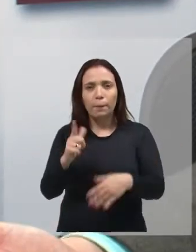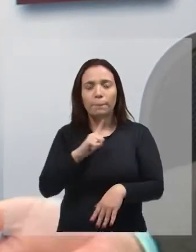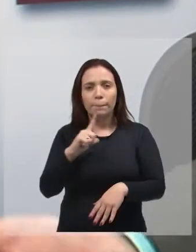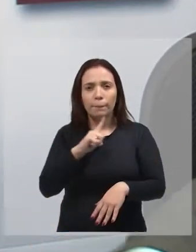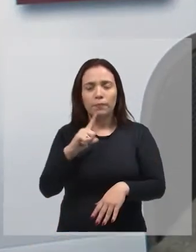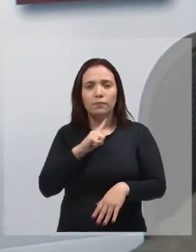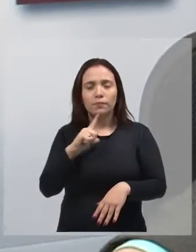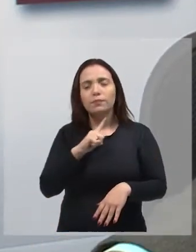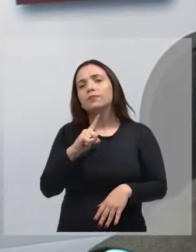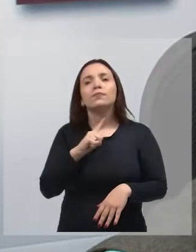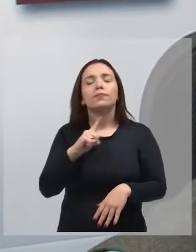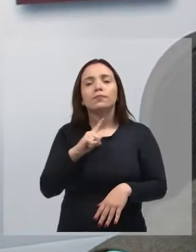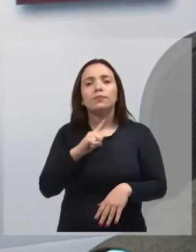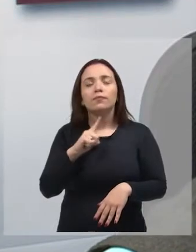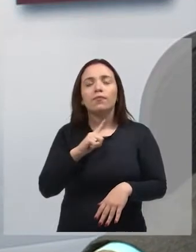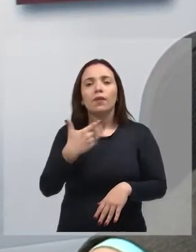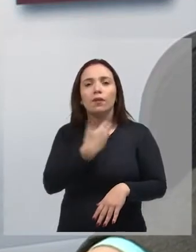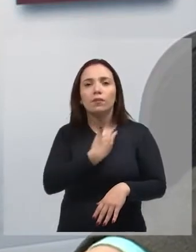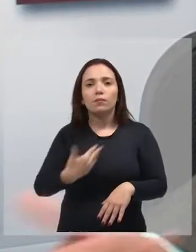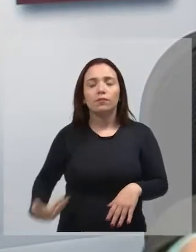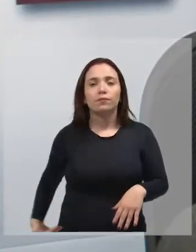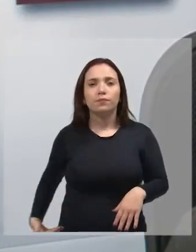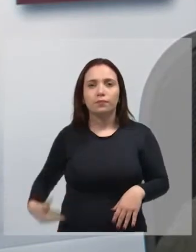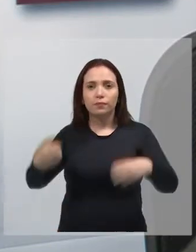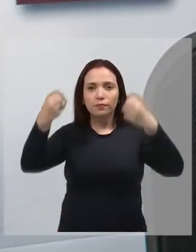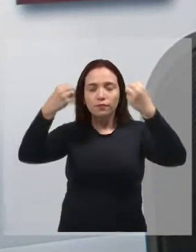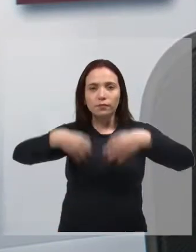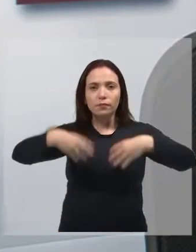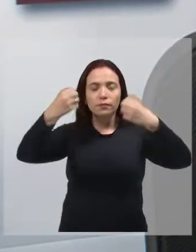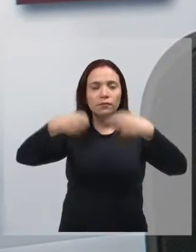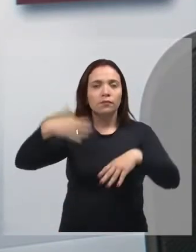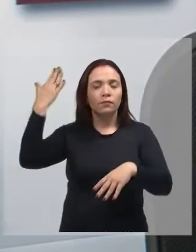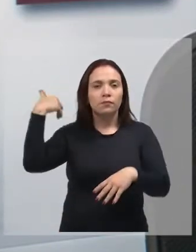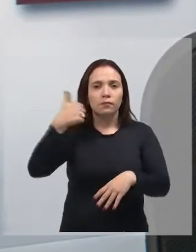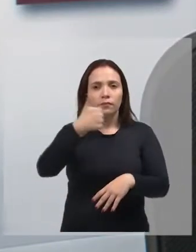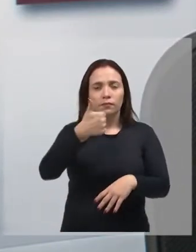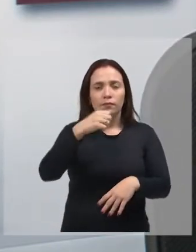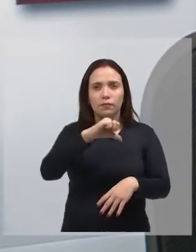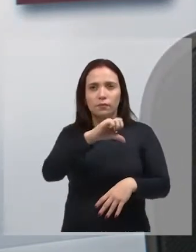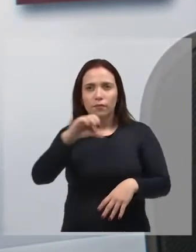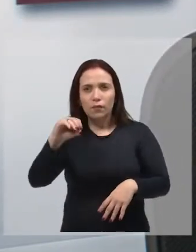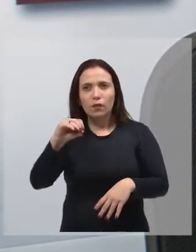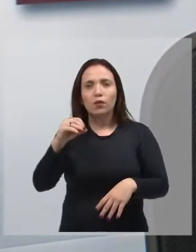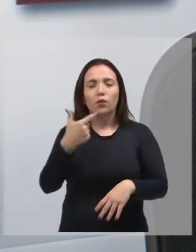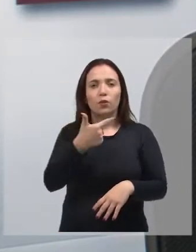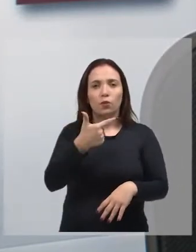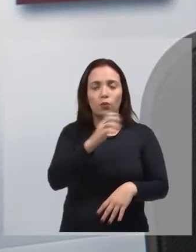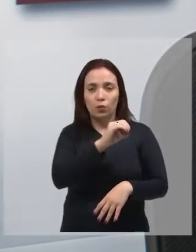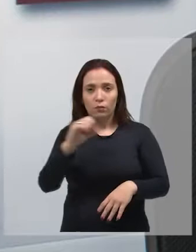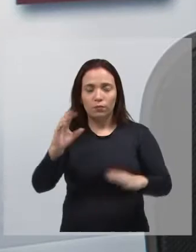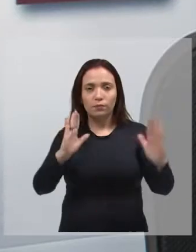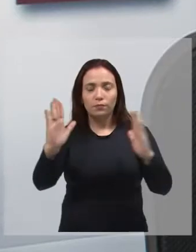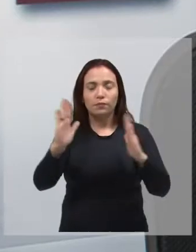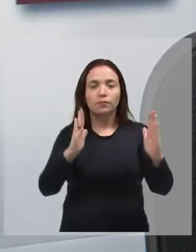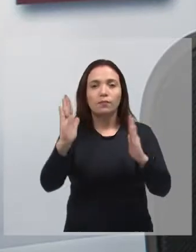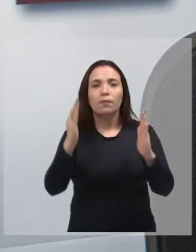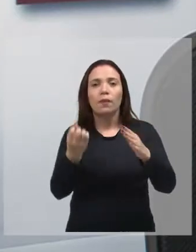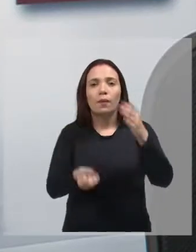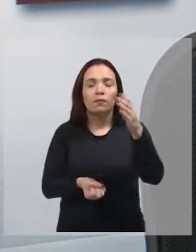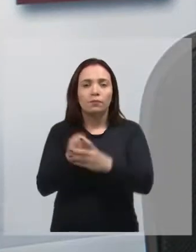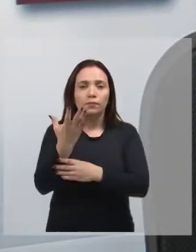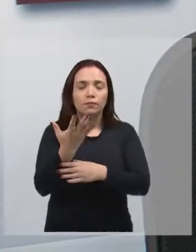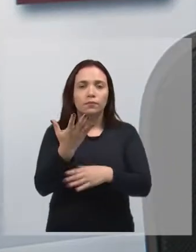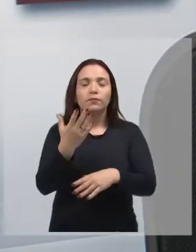qual os governadores também falaram, porque nos anos 90 e 2000 foi criado